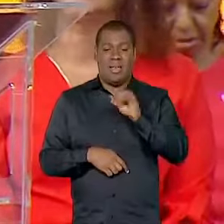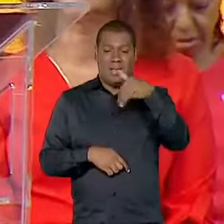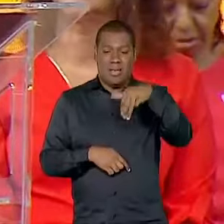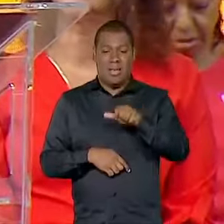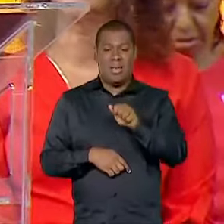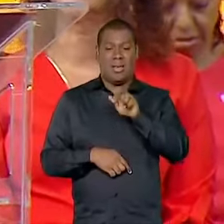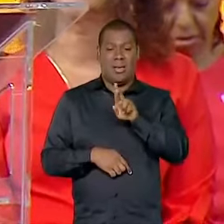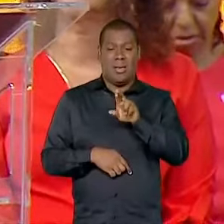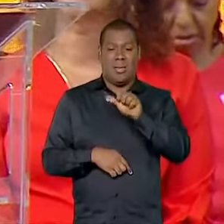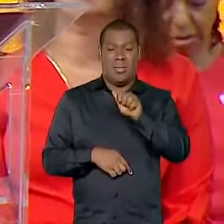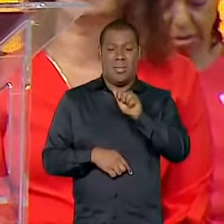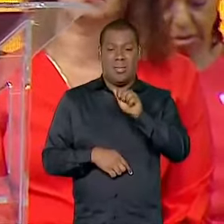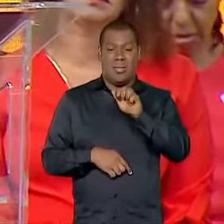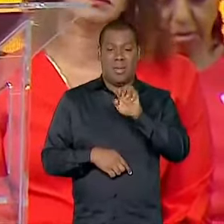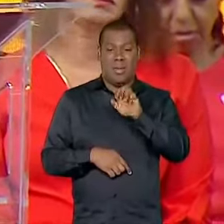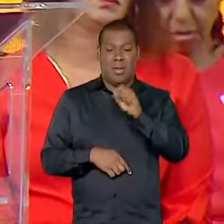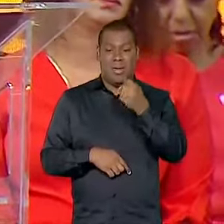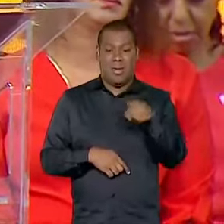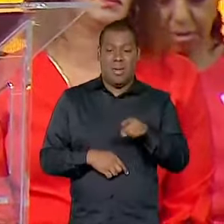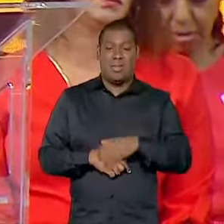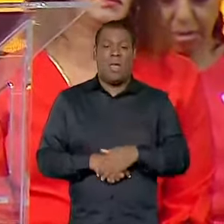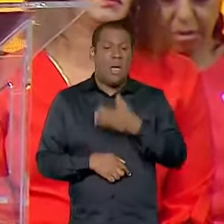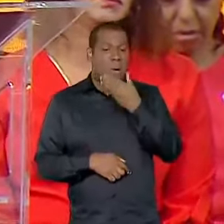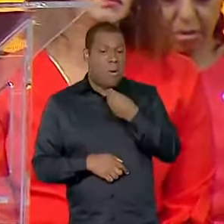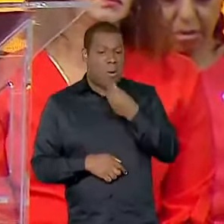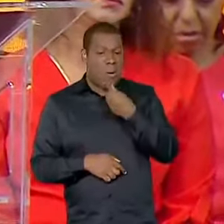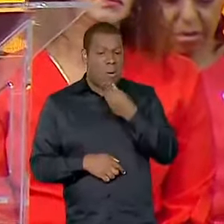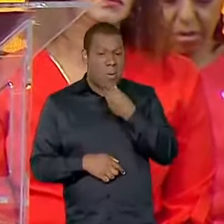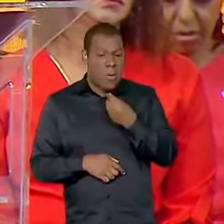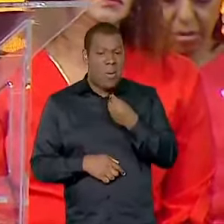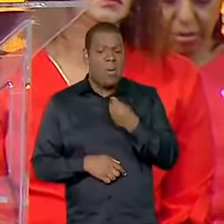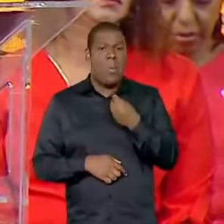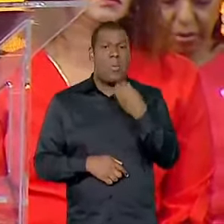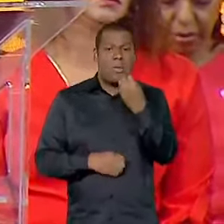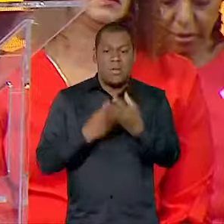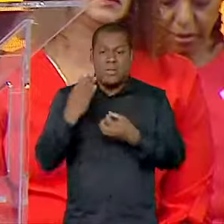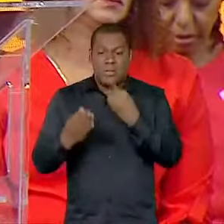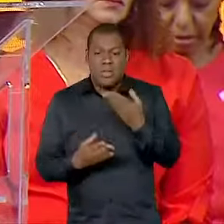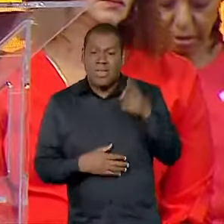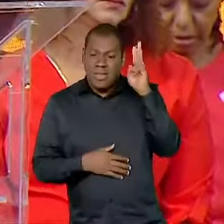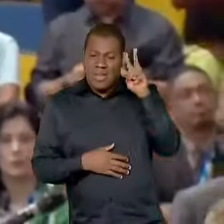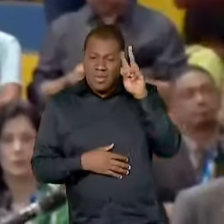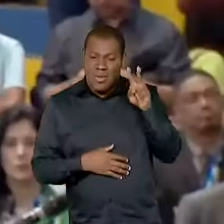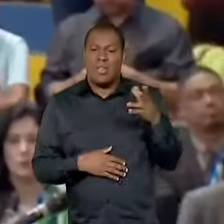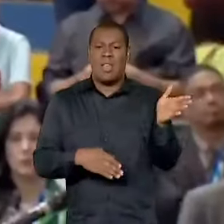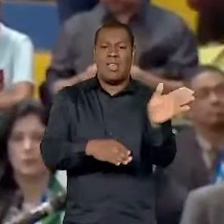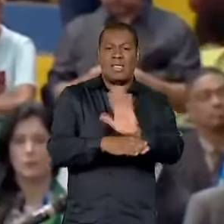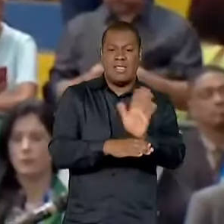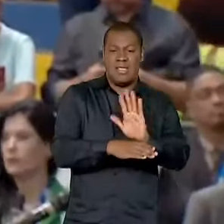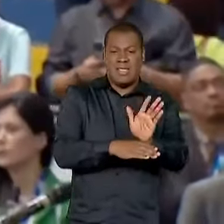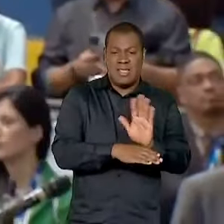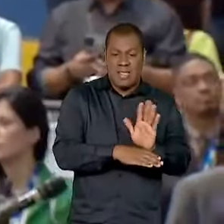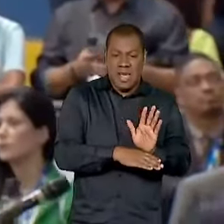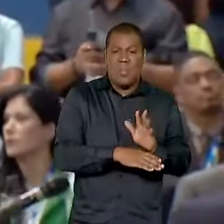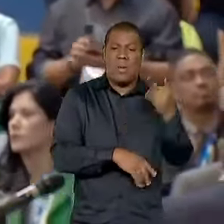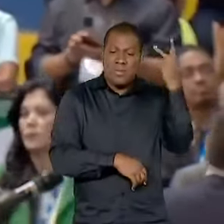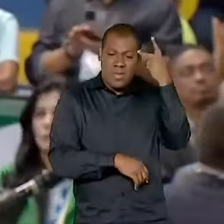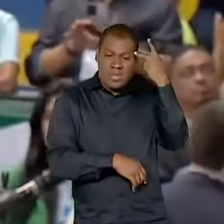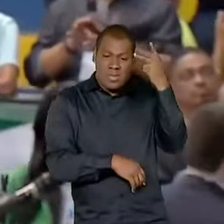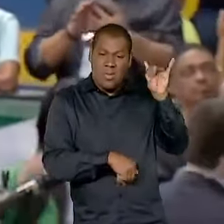Cleito lembrou um episódio que viveu certa noite, depois de sair de uma sessão de cinema na cidade de São